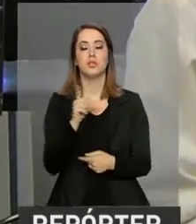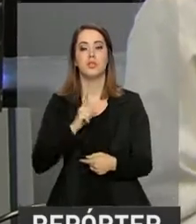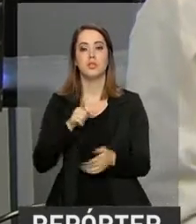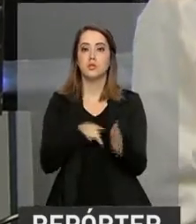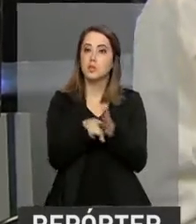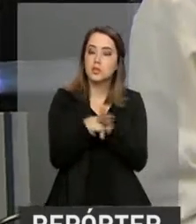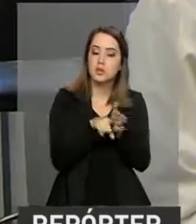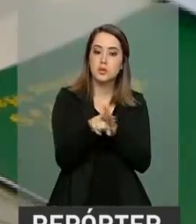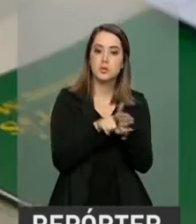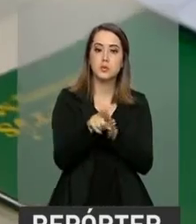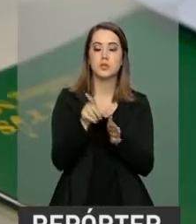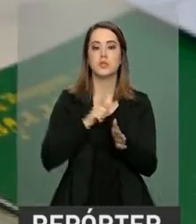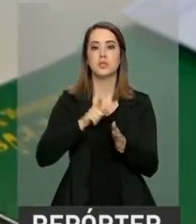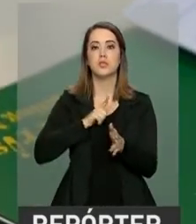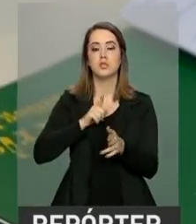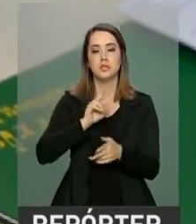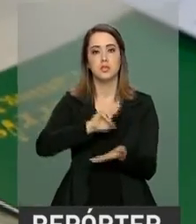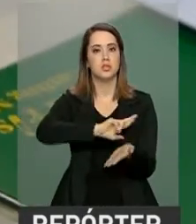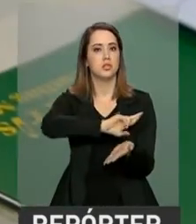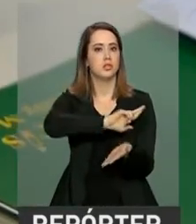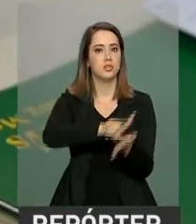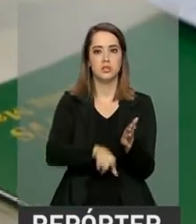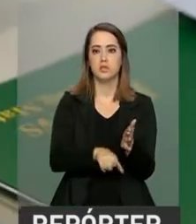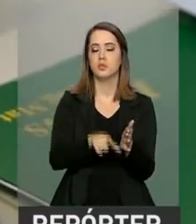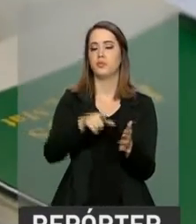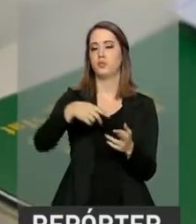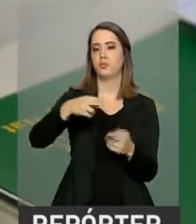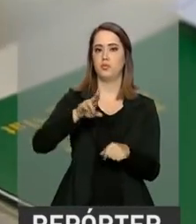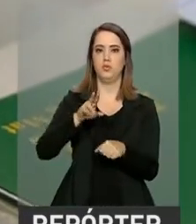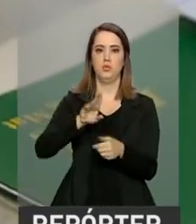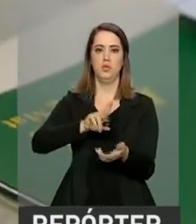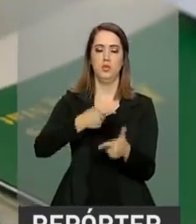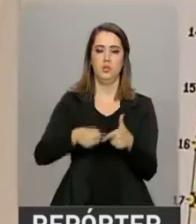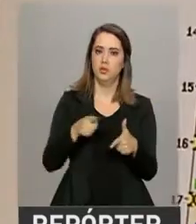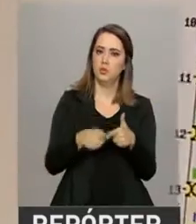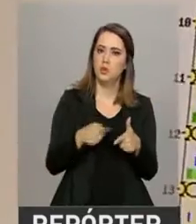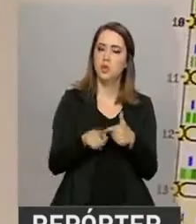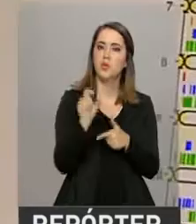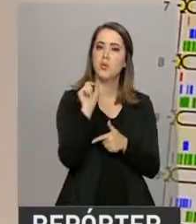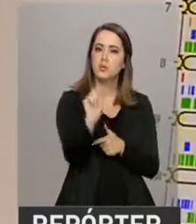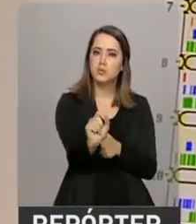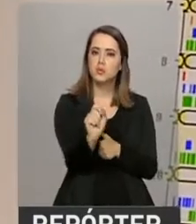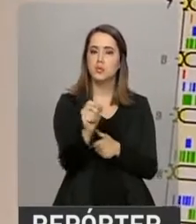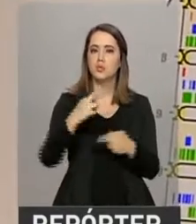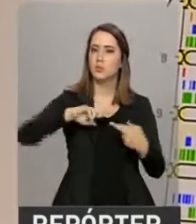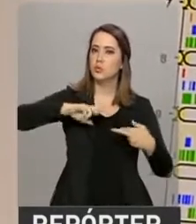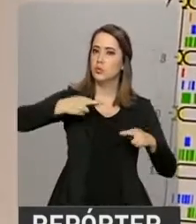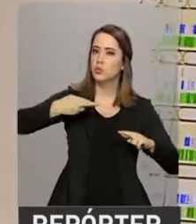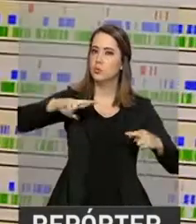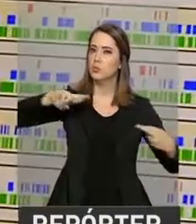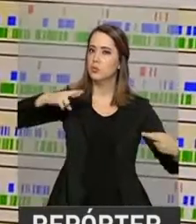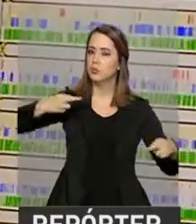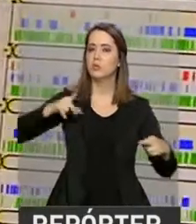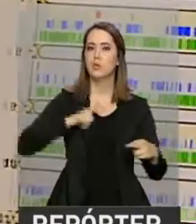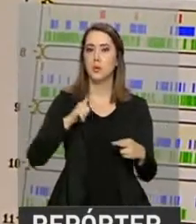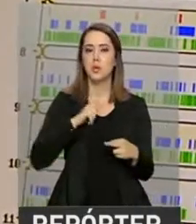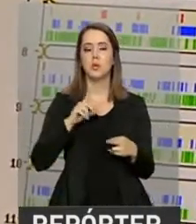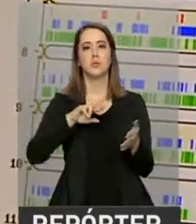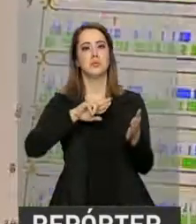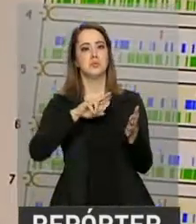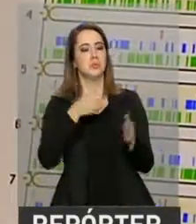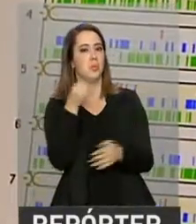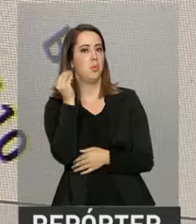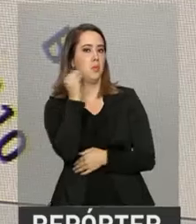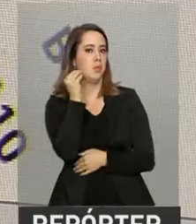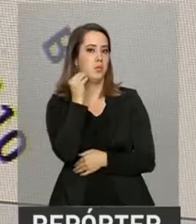em que há genes duplicados ou em falta essas alterações nos genes podem determinar características importantes do animal